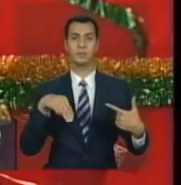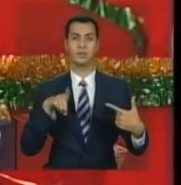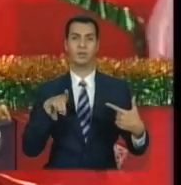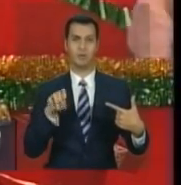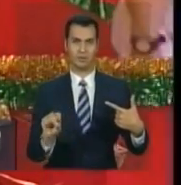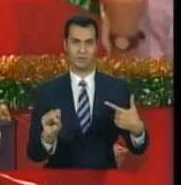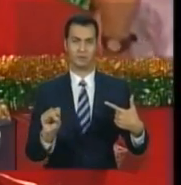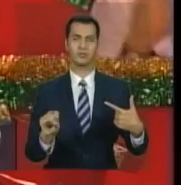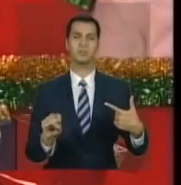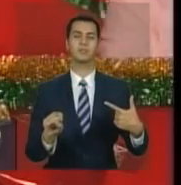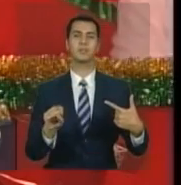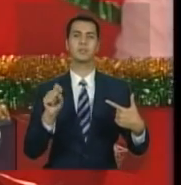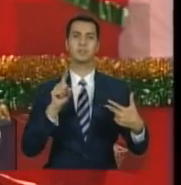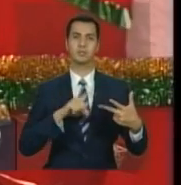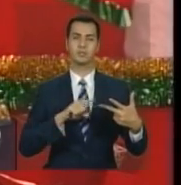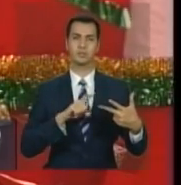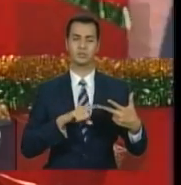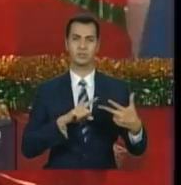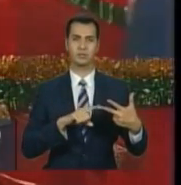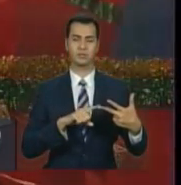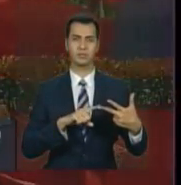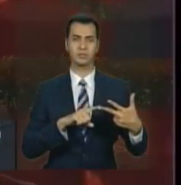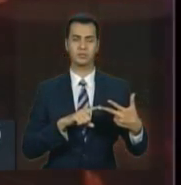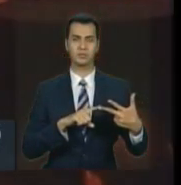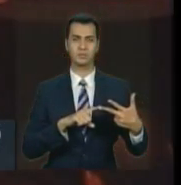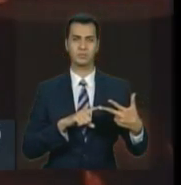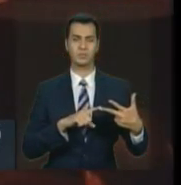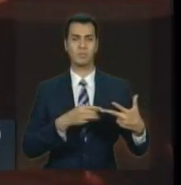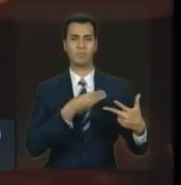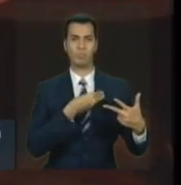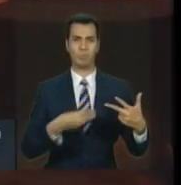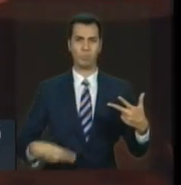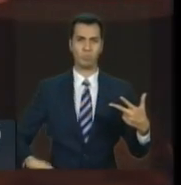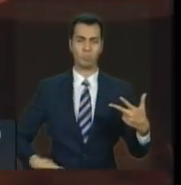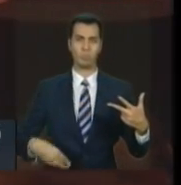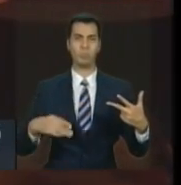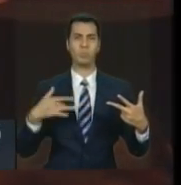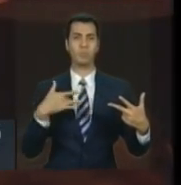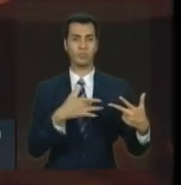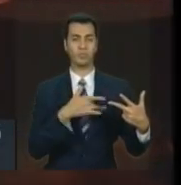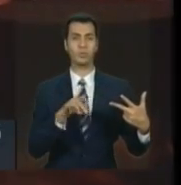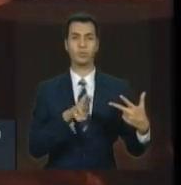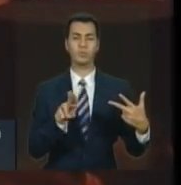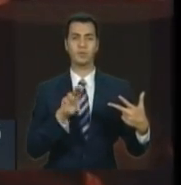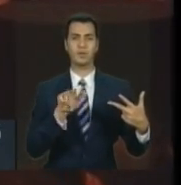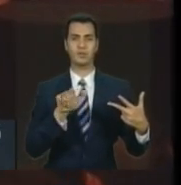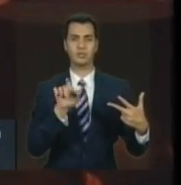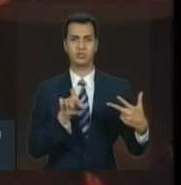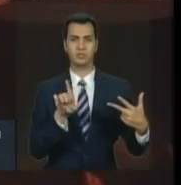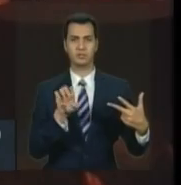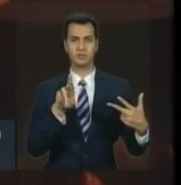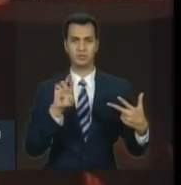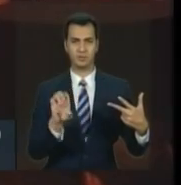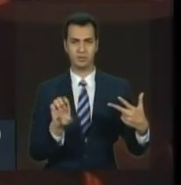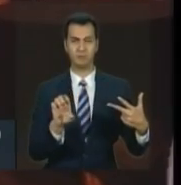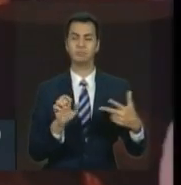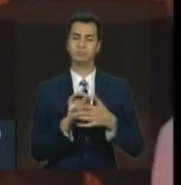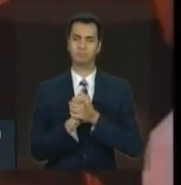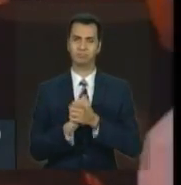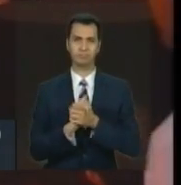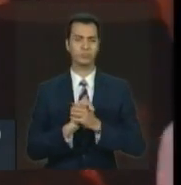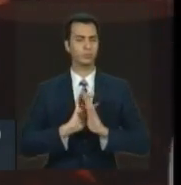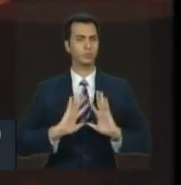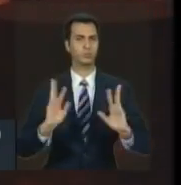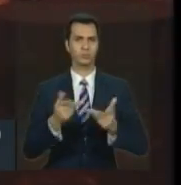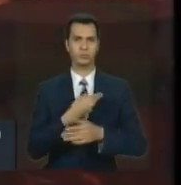à Fome, e o nosso ministro da Saúde, Alexandre Padilha. Queria